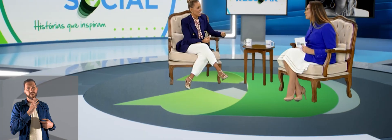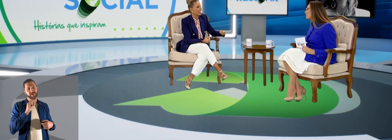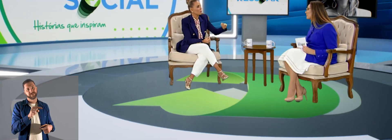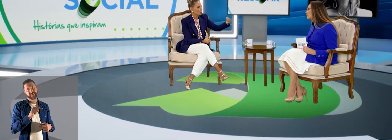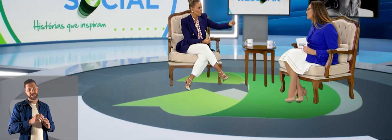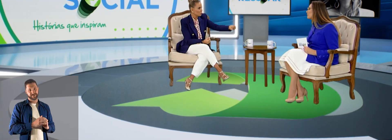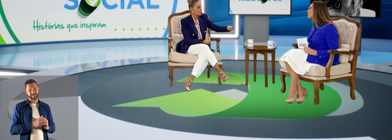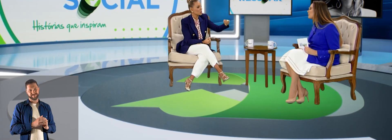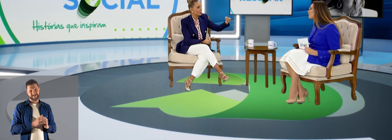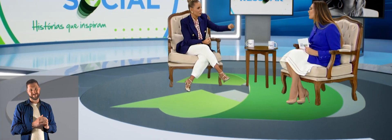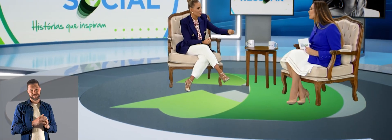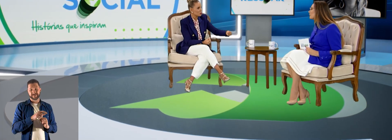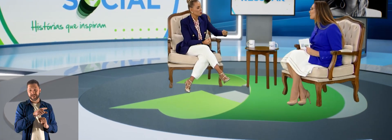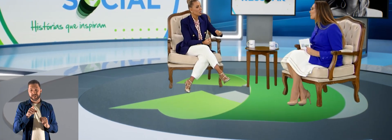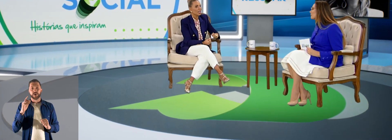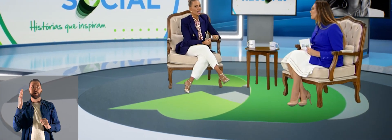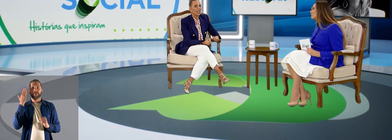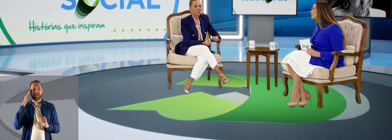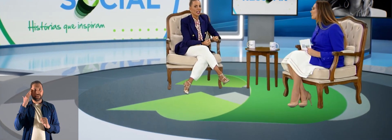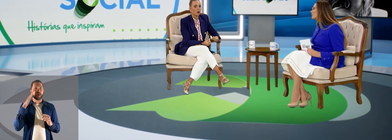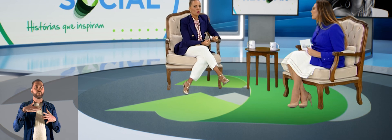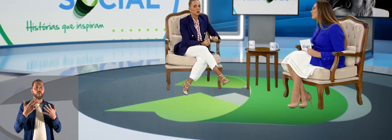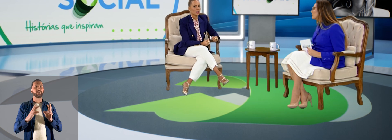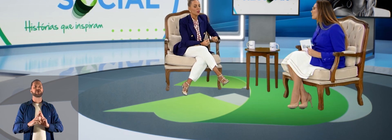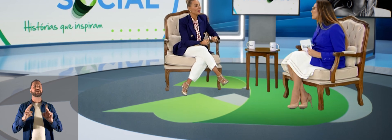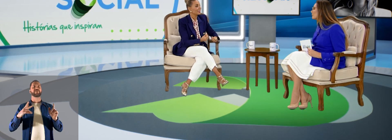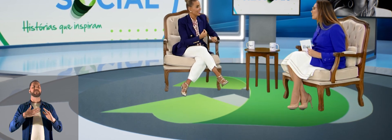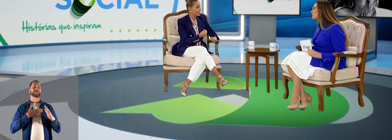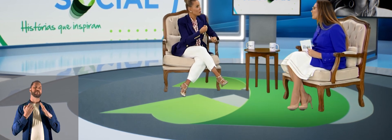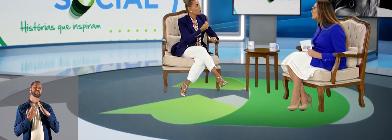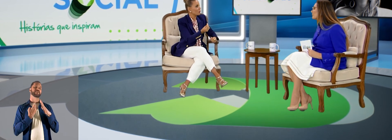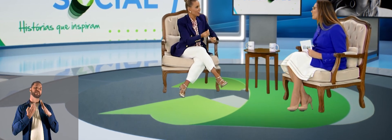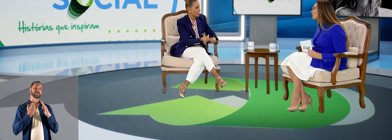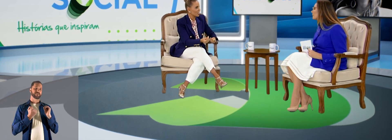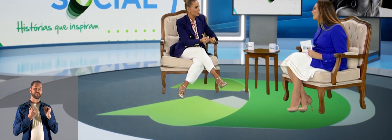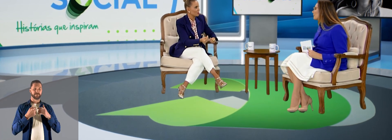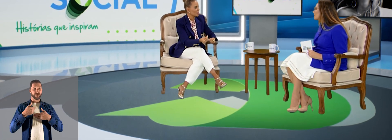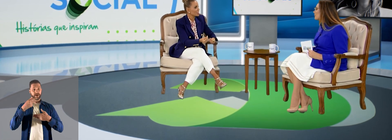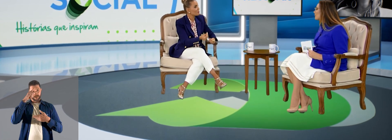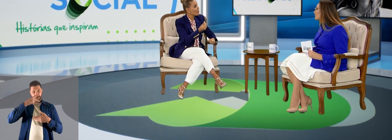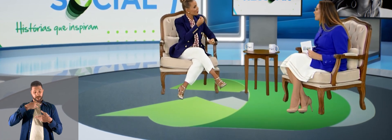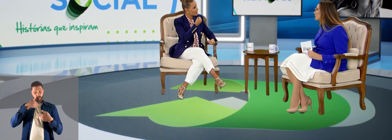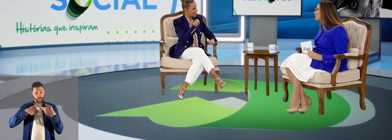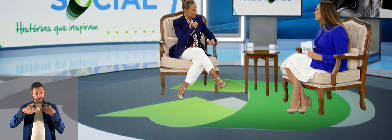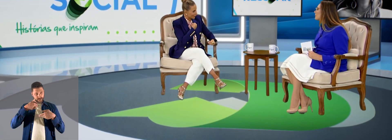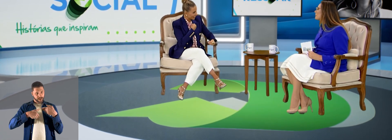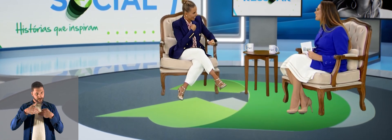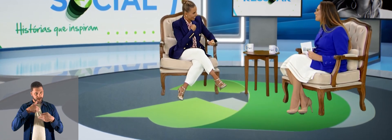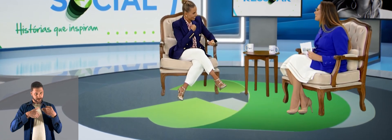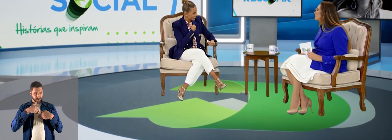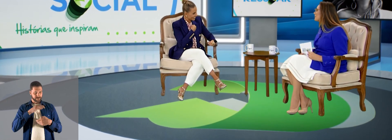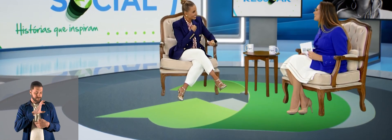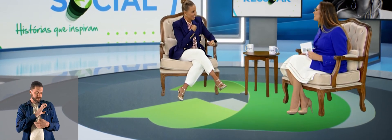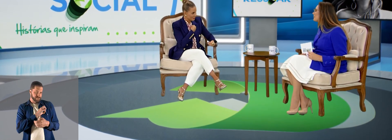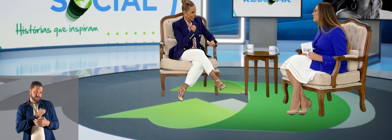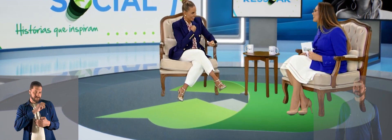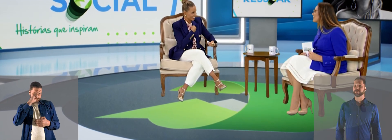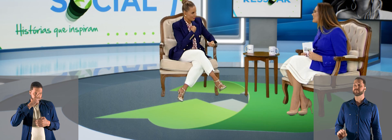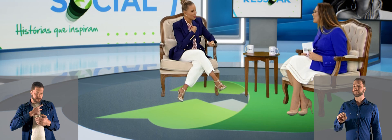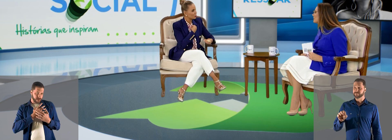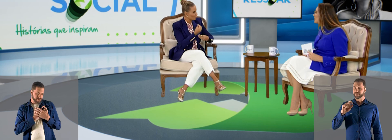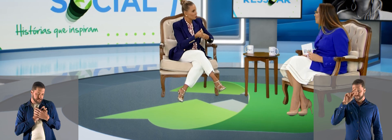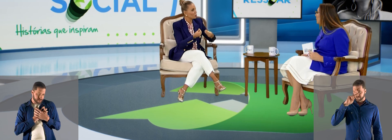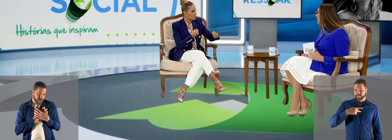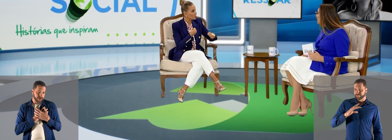a o produto serviço é consigo entender o diferencial da empresa possam se cuidar também